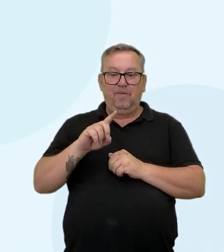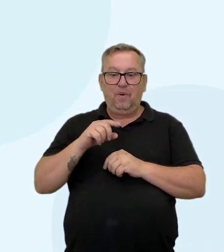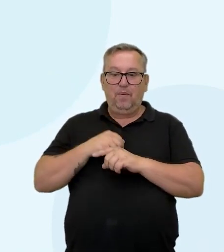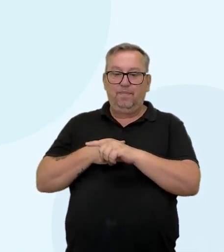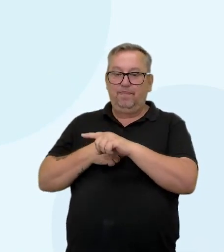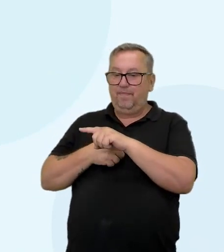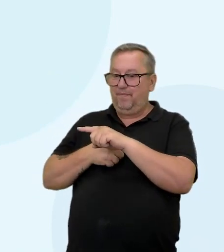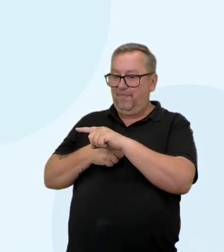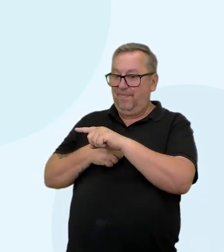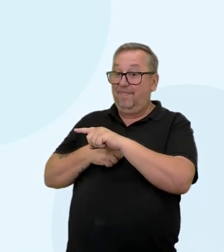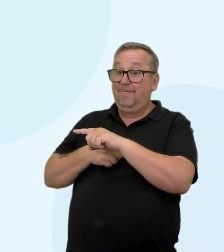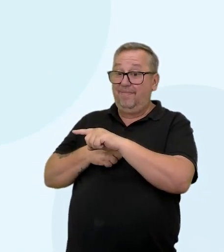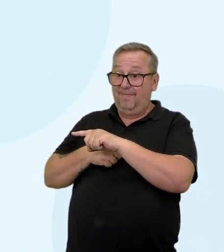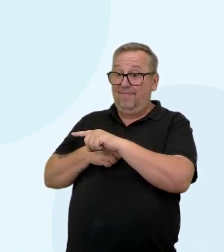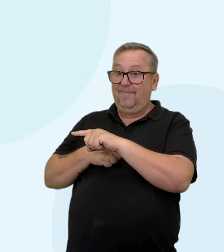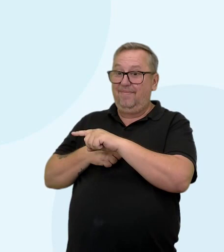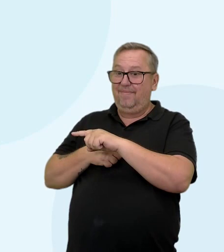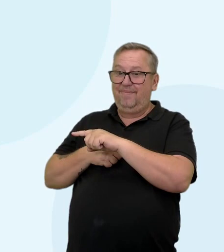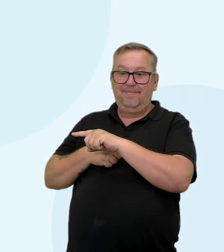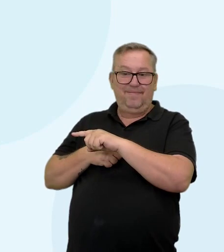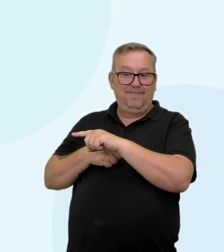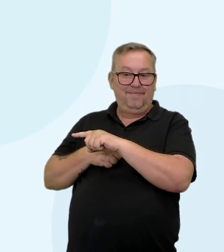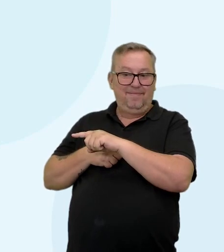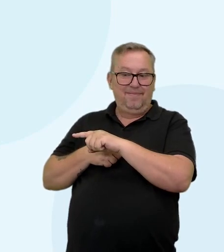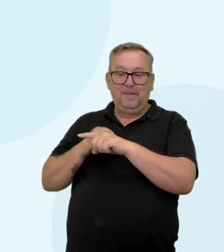a flechinha, né? E o quadradinho verde, mas